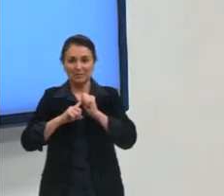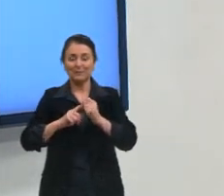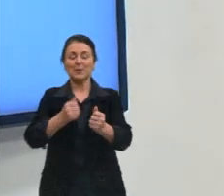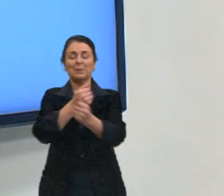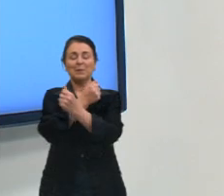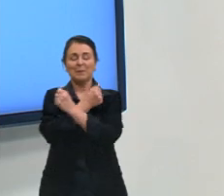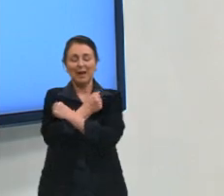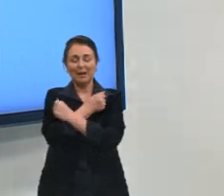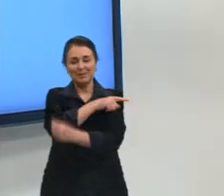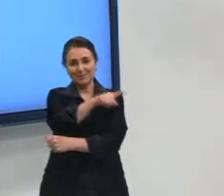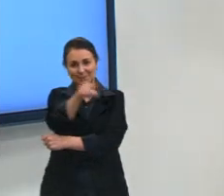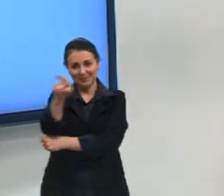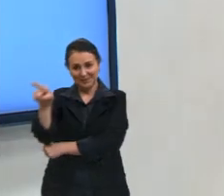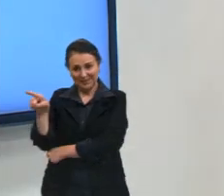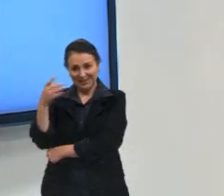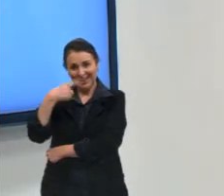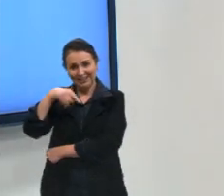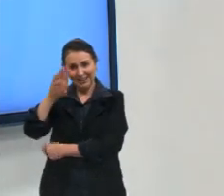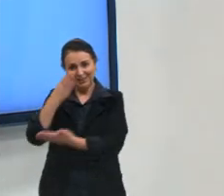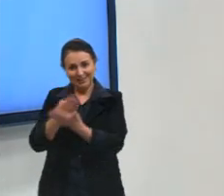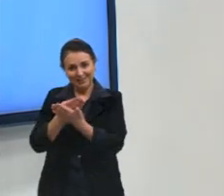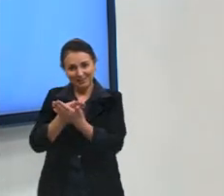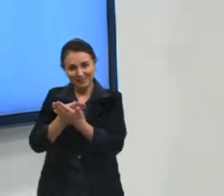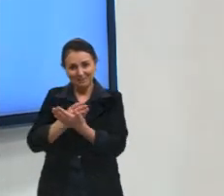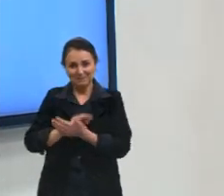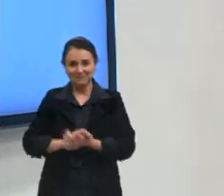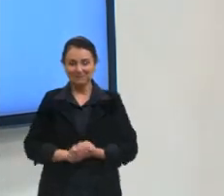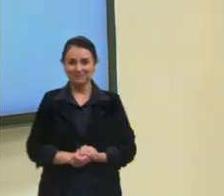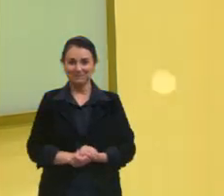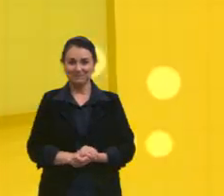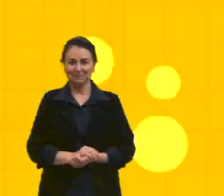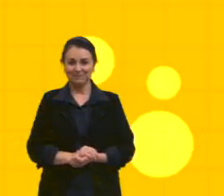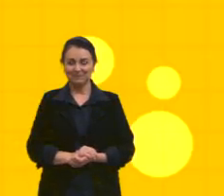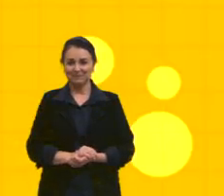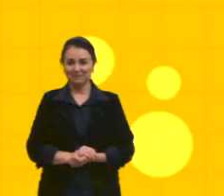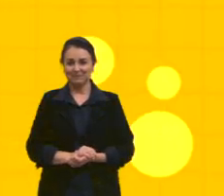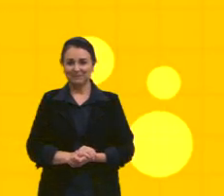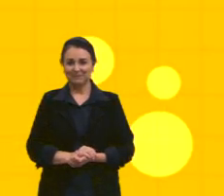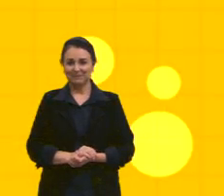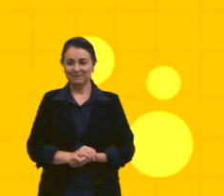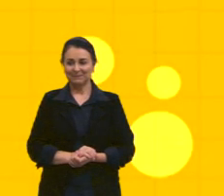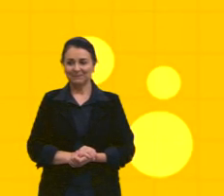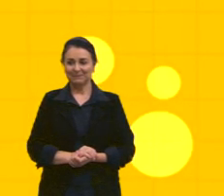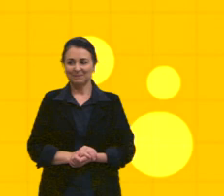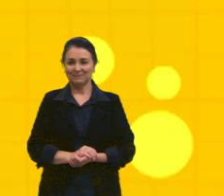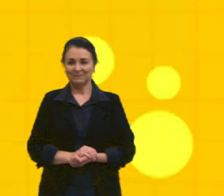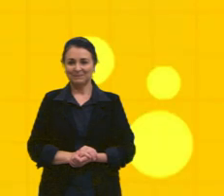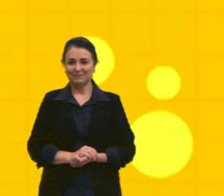forte abraço pra vocês e até a próxima E aí